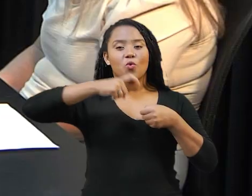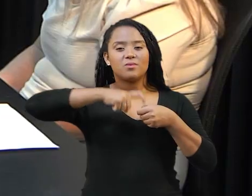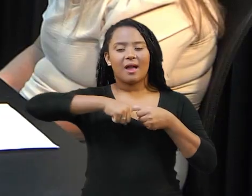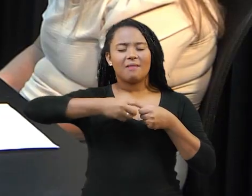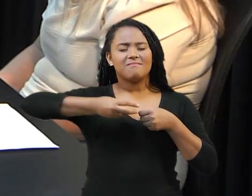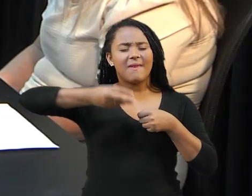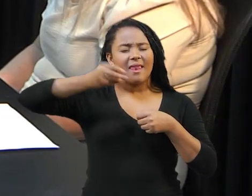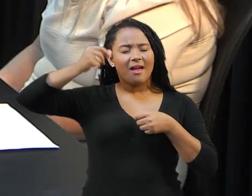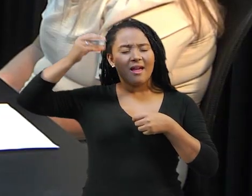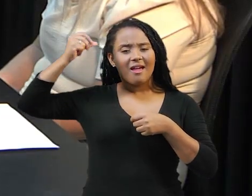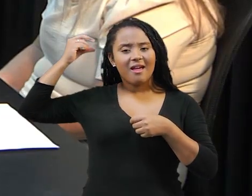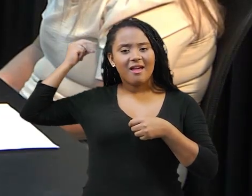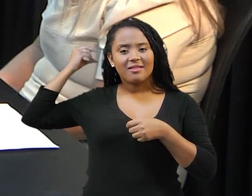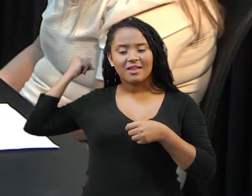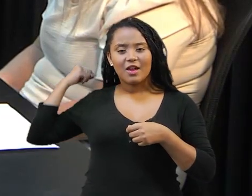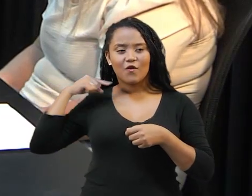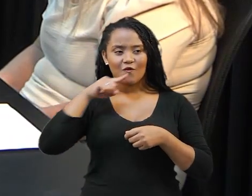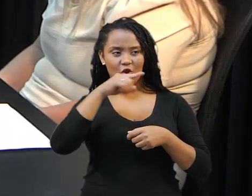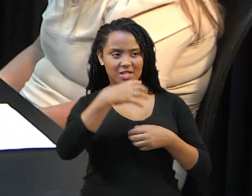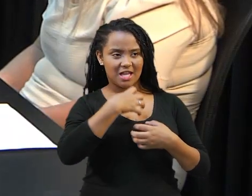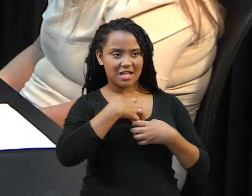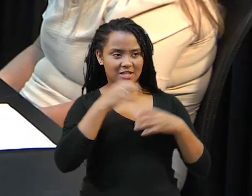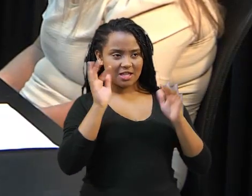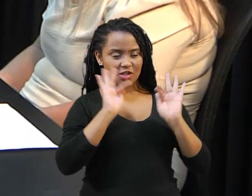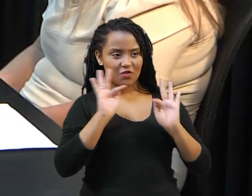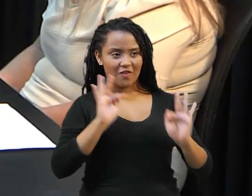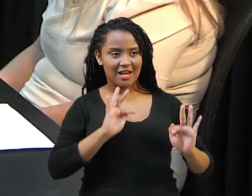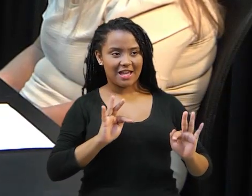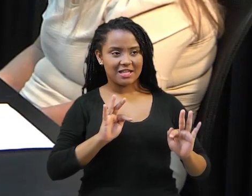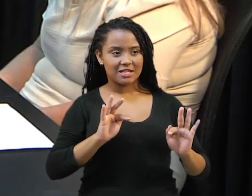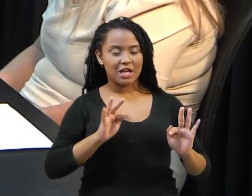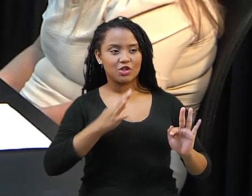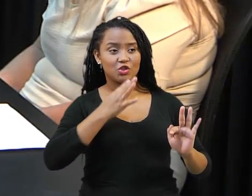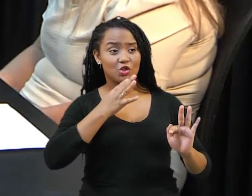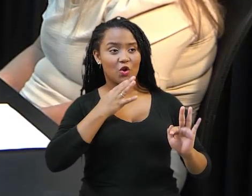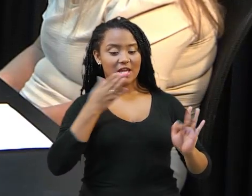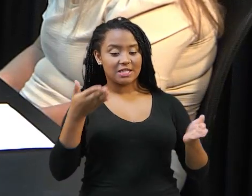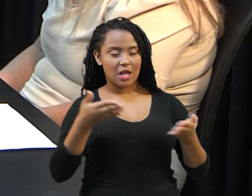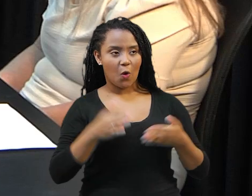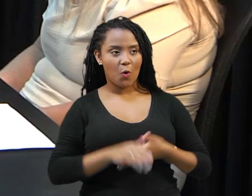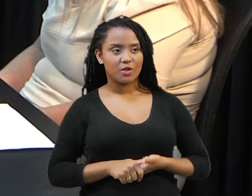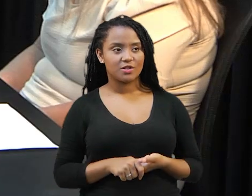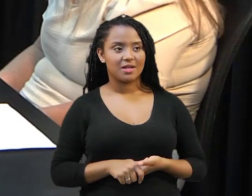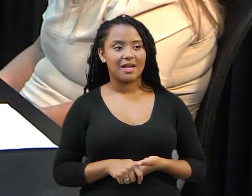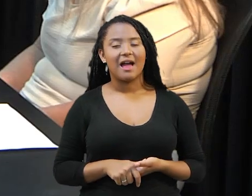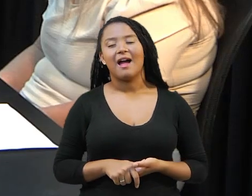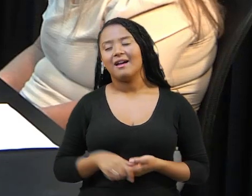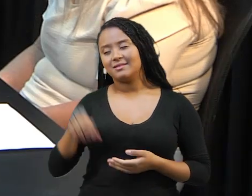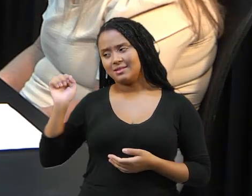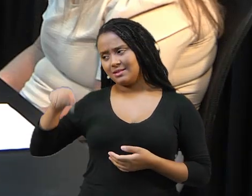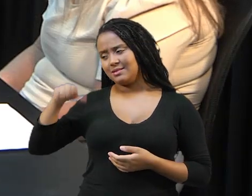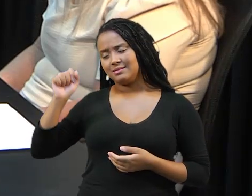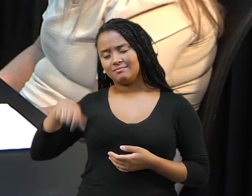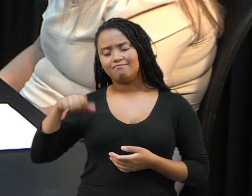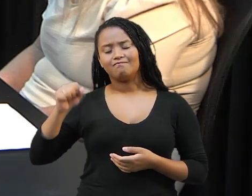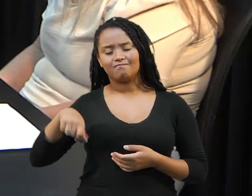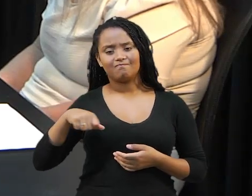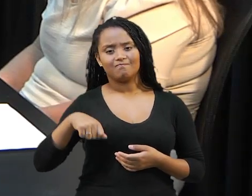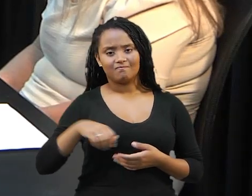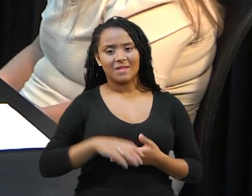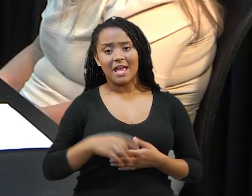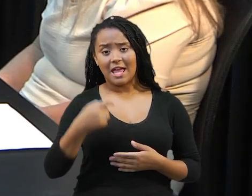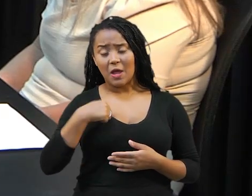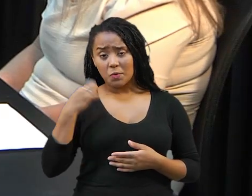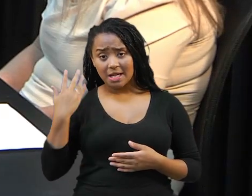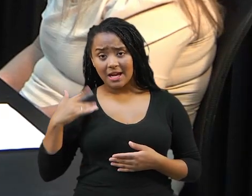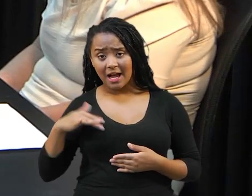na Cipriano, sim, ficaria feliz em ver o Paulo hoje? Eu ficaria. Eu acho